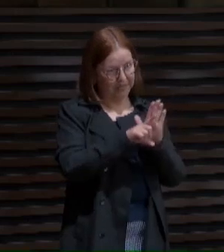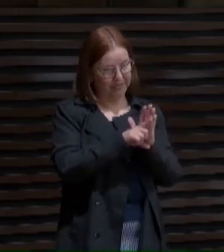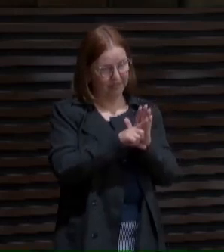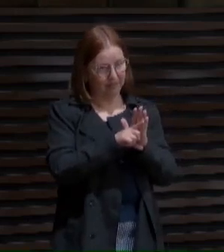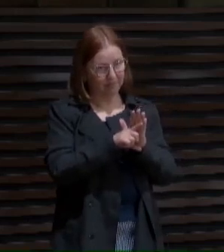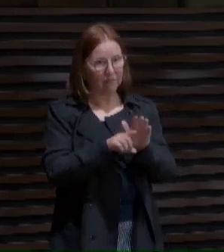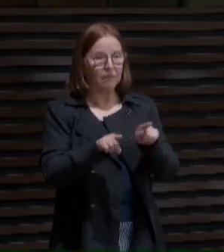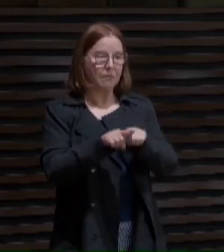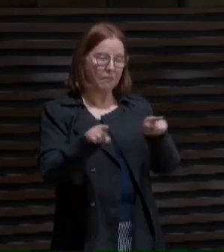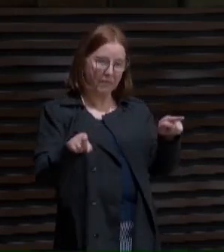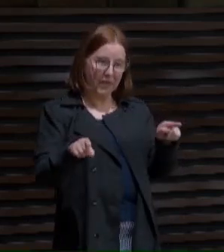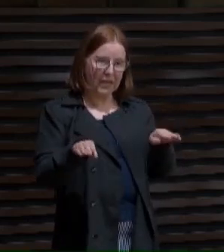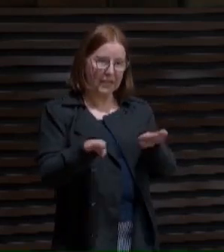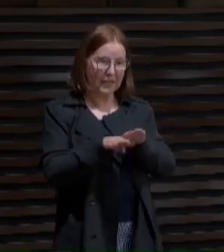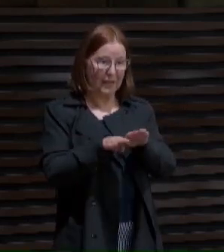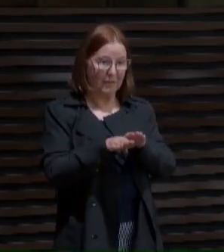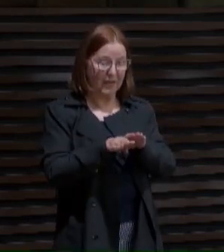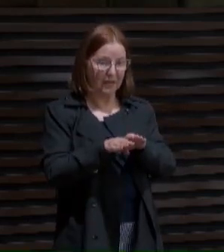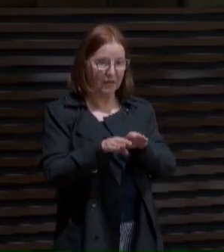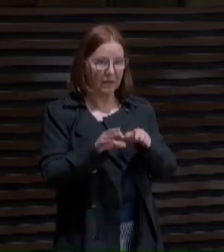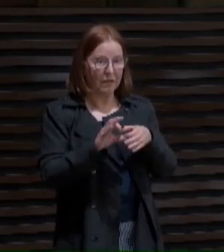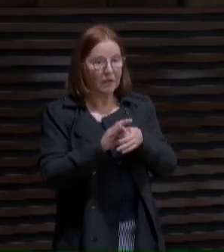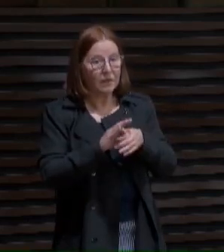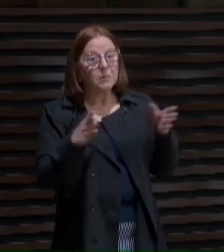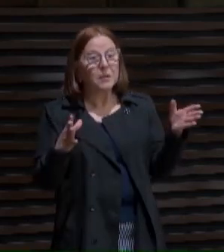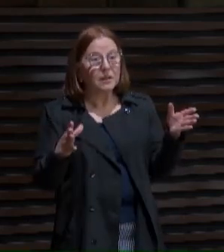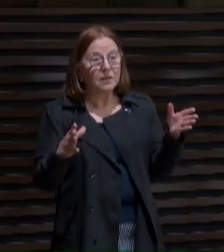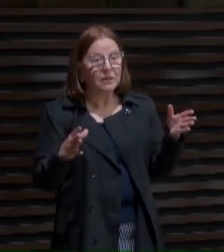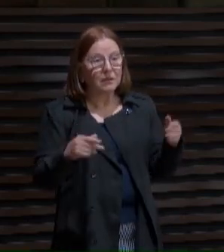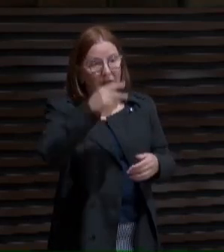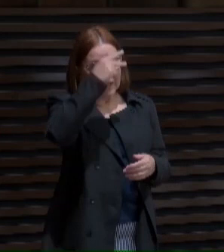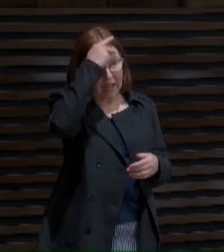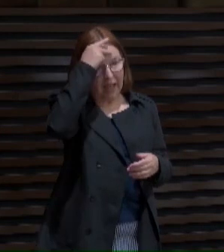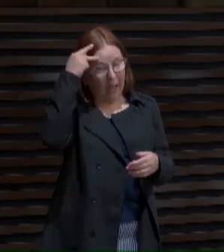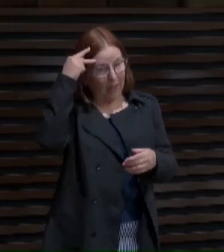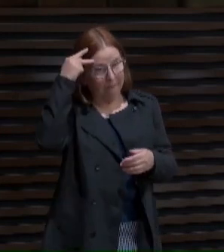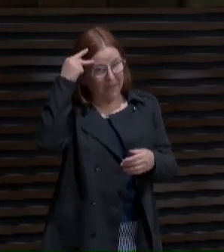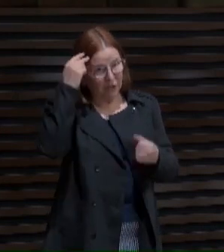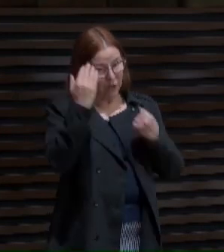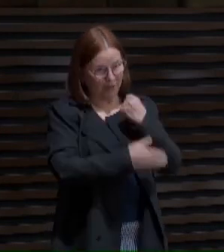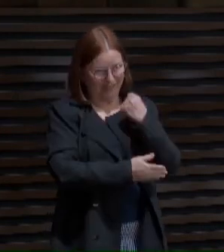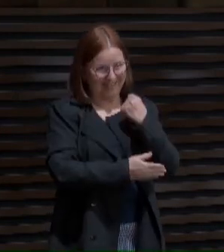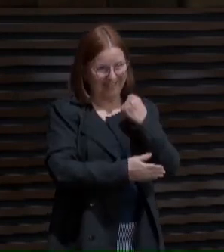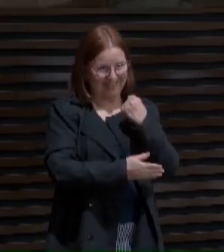mesmo tempo absolvendo o condenado, que é você.